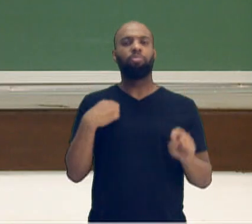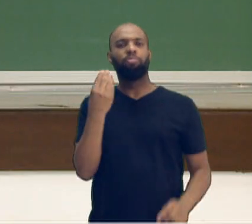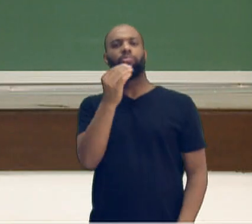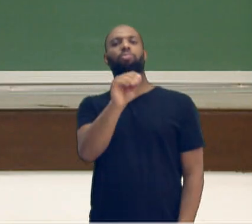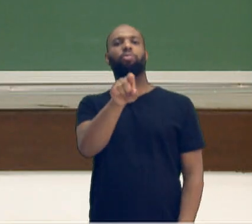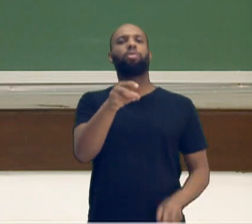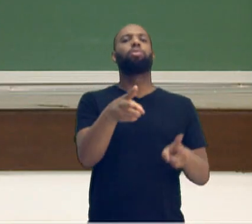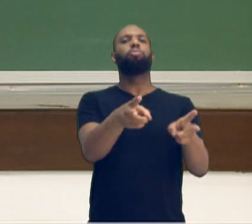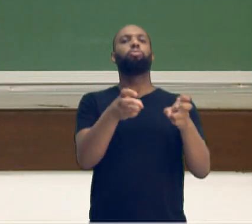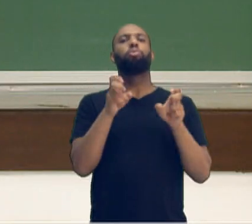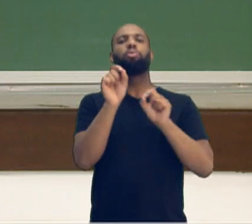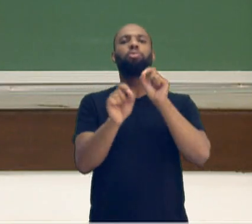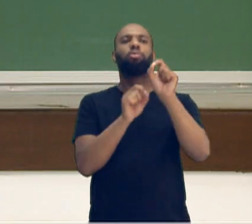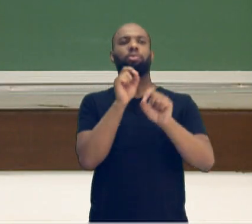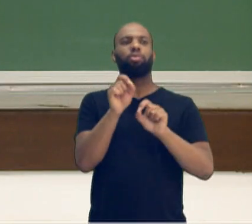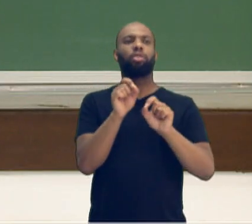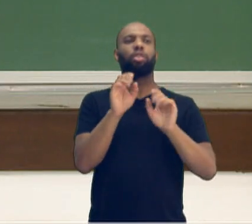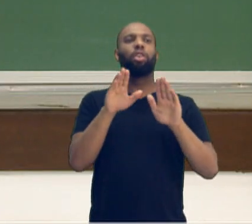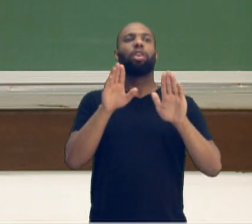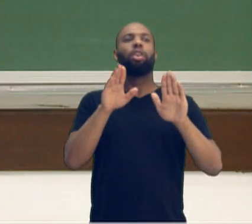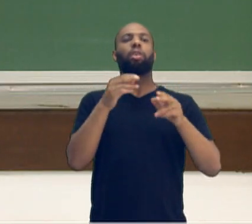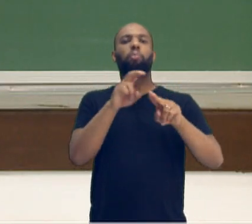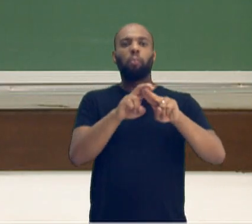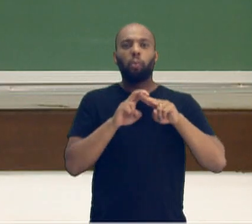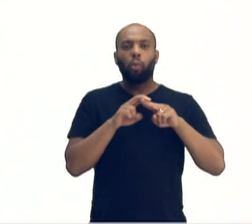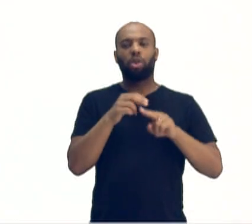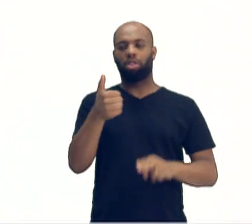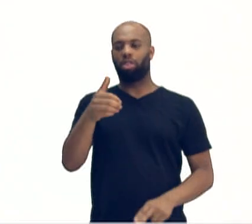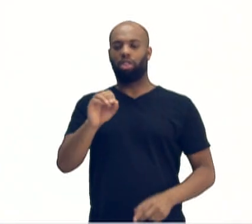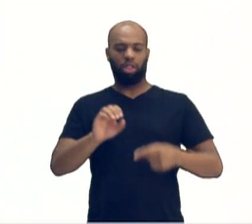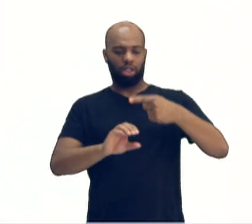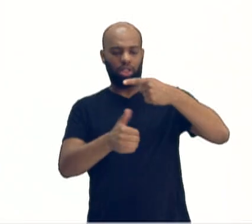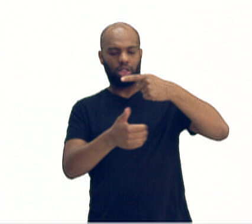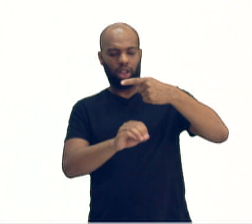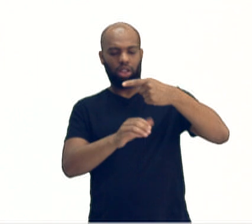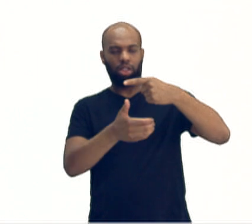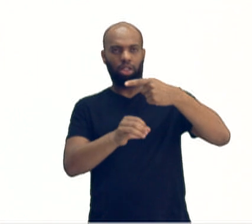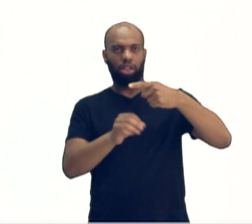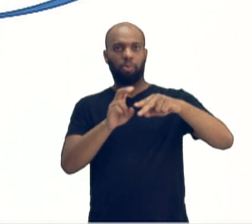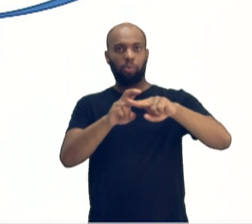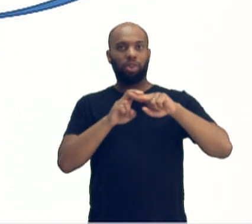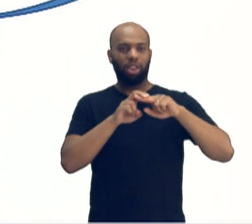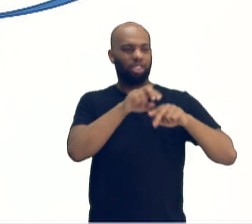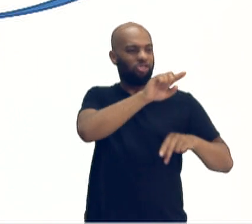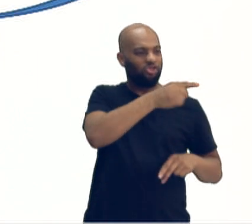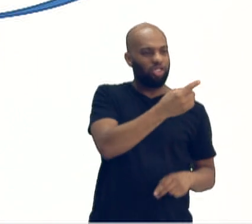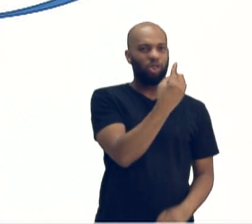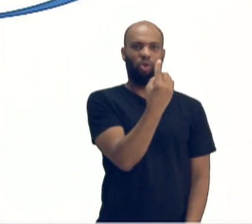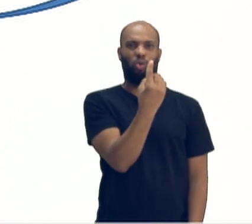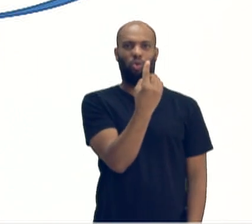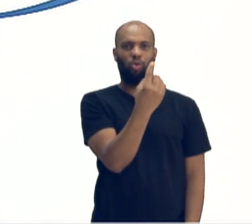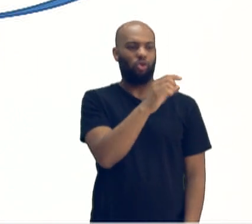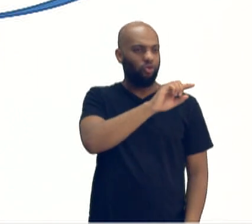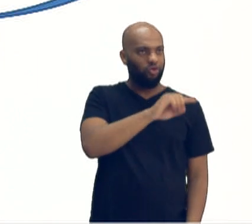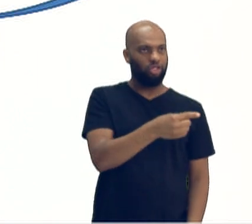vocês perceberem, ó. Casa dos décimos virou o denominador décimos, tá bom? Muito